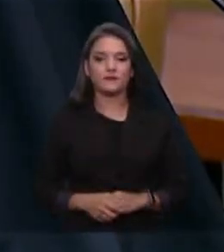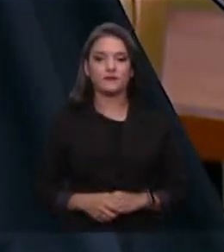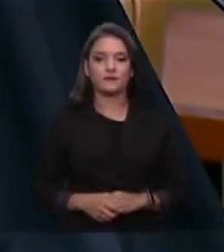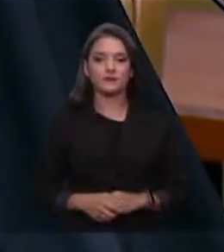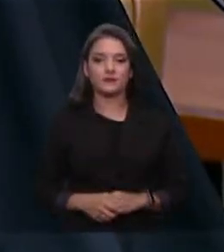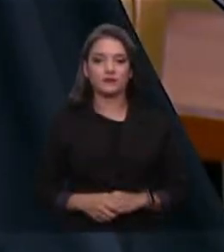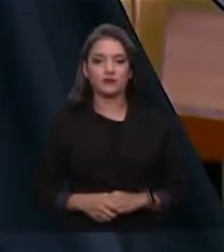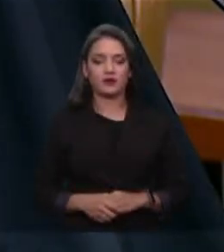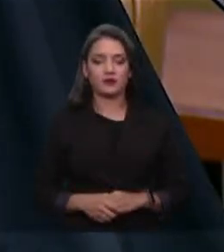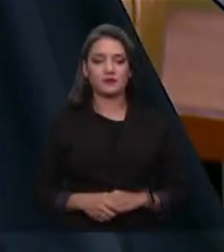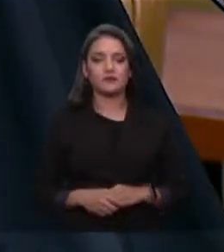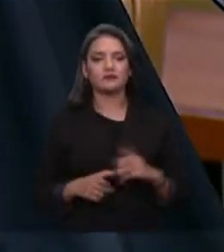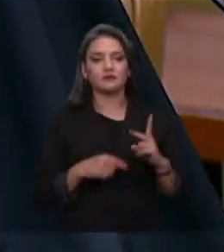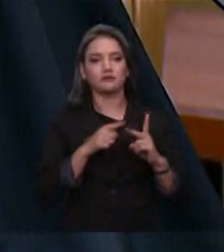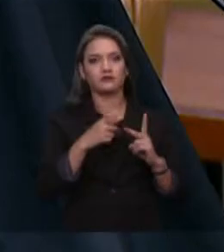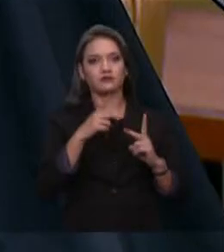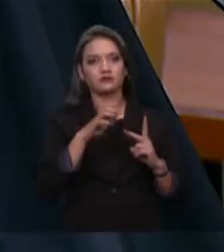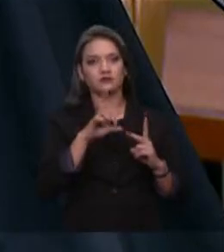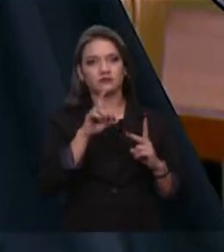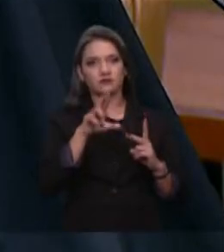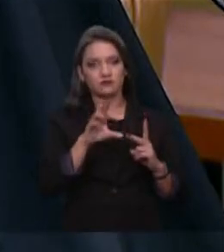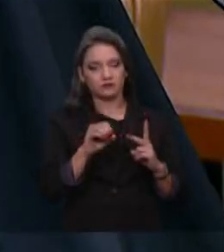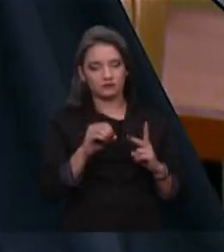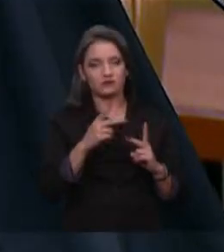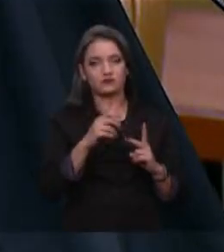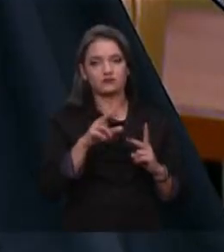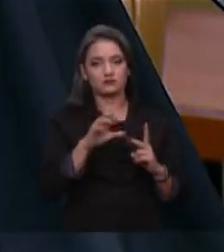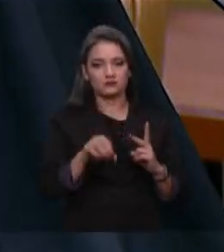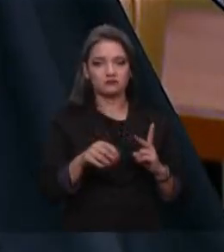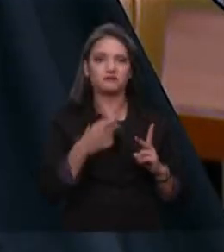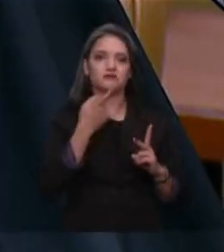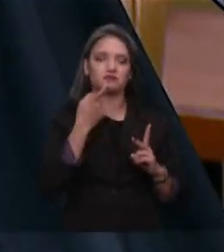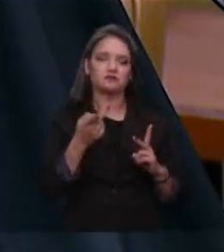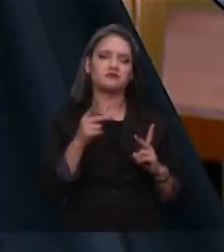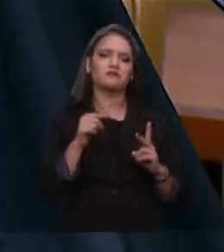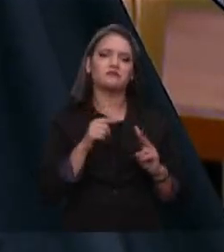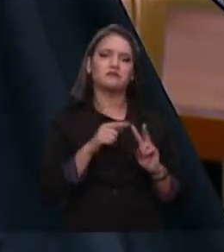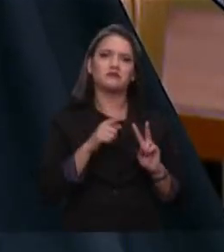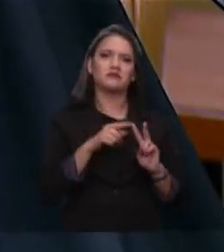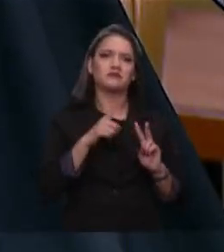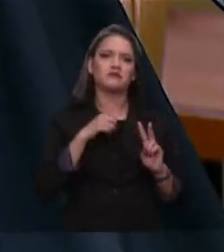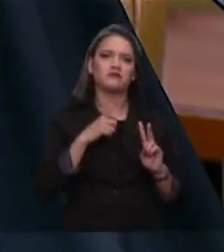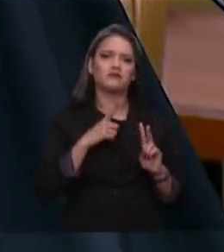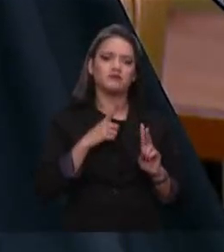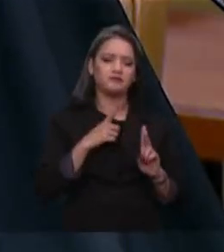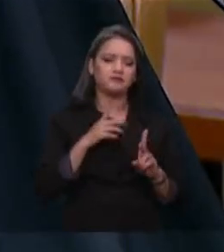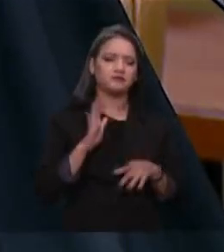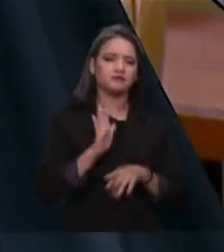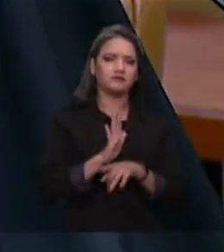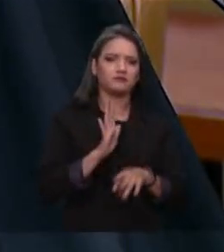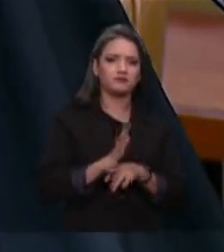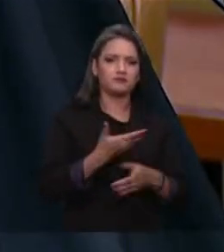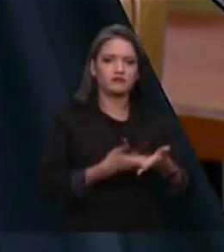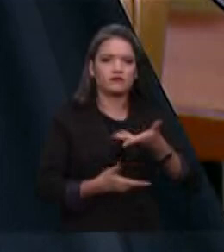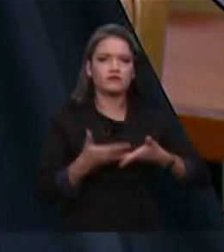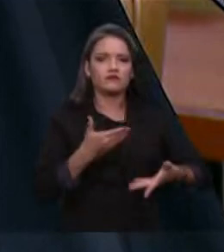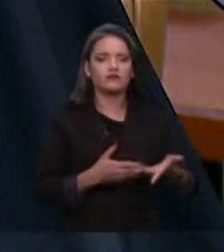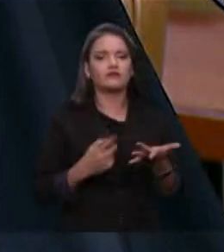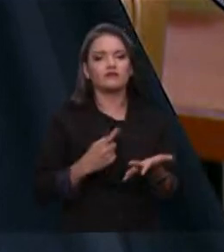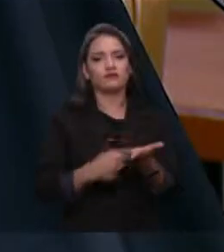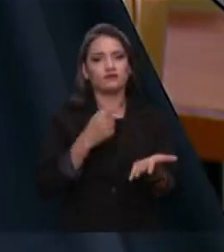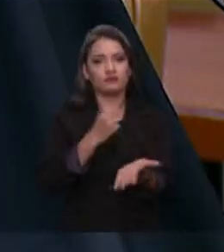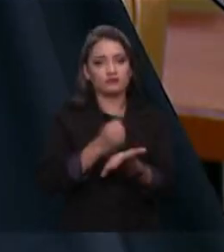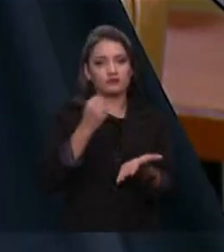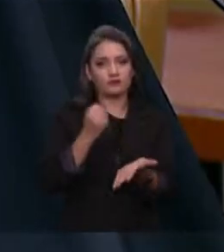do co-denunciado Pedro Paulo Bergamache de Leone Ramos, teria interferido nas negociações que resultaram na celebração do